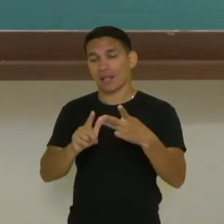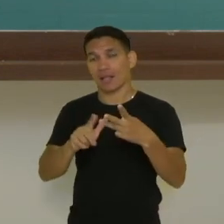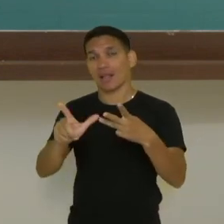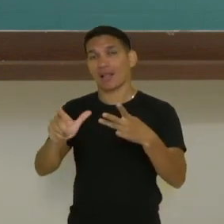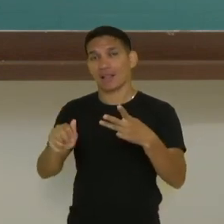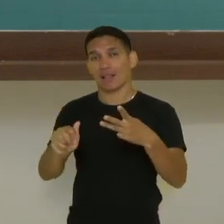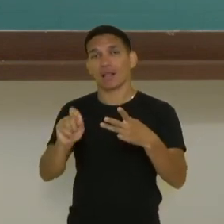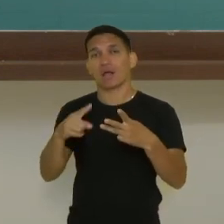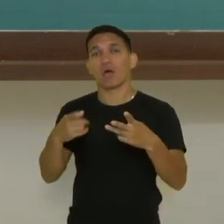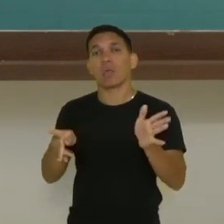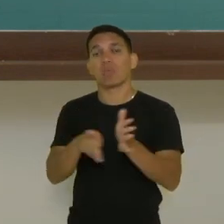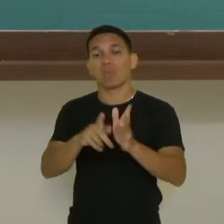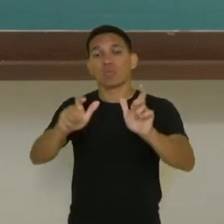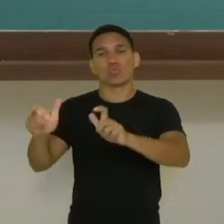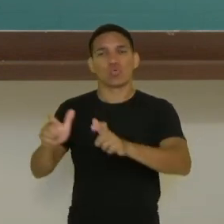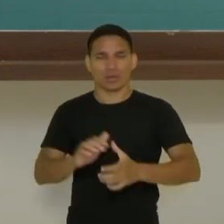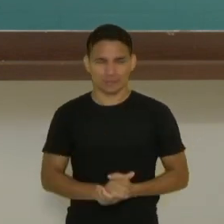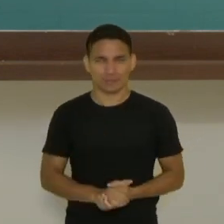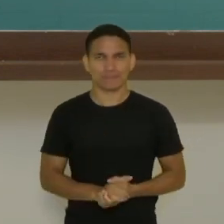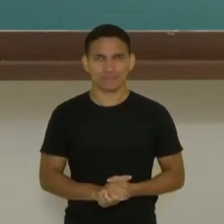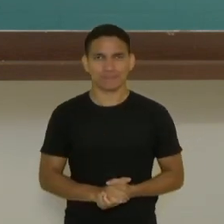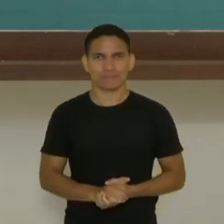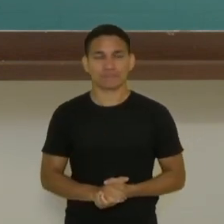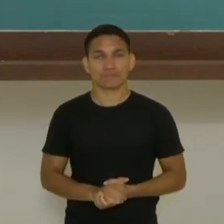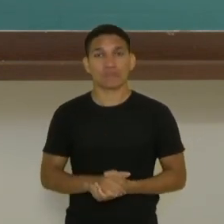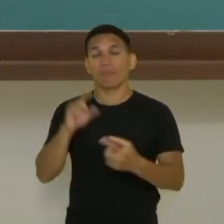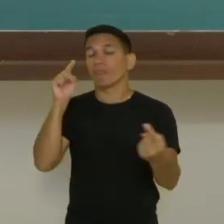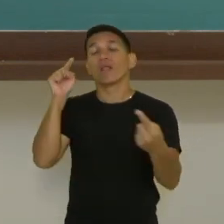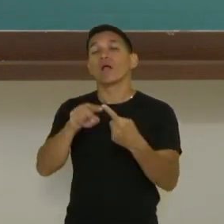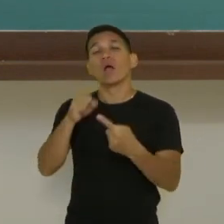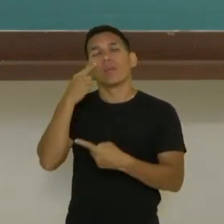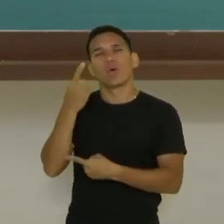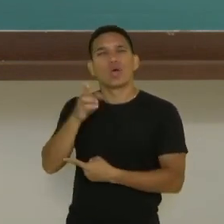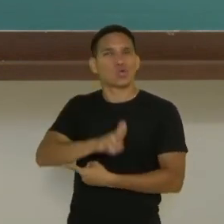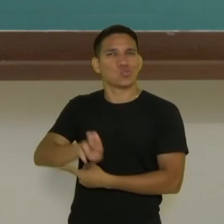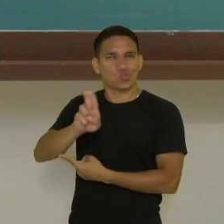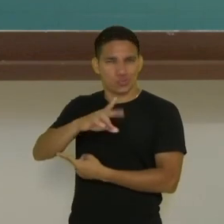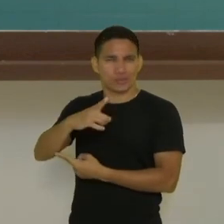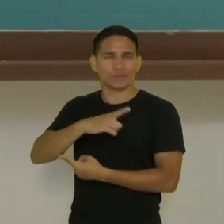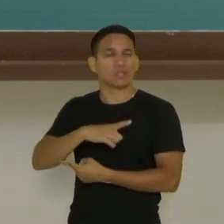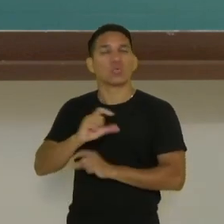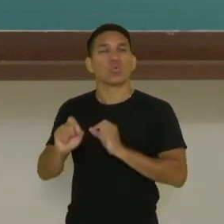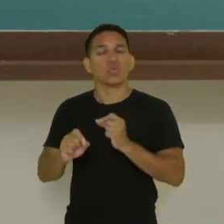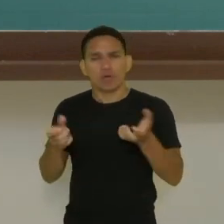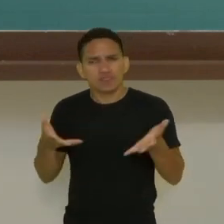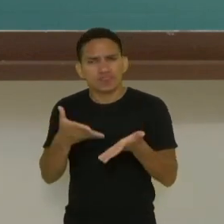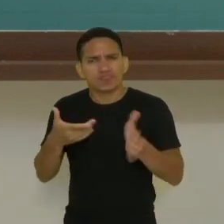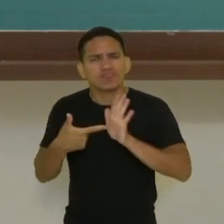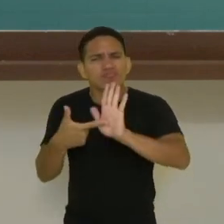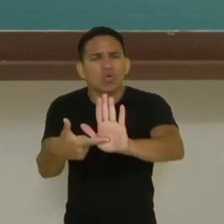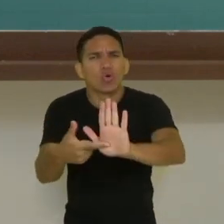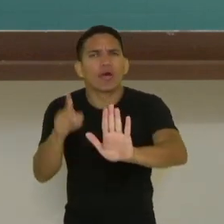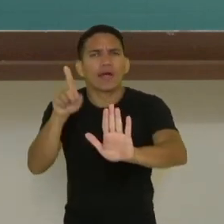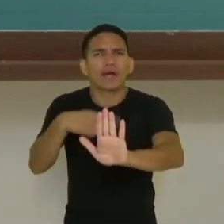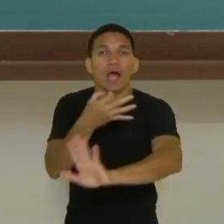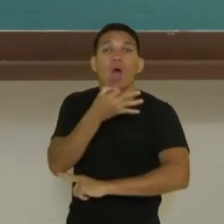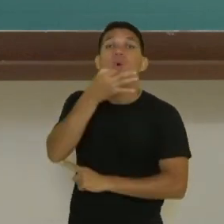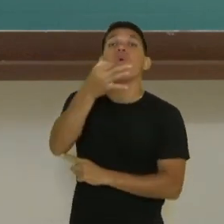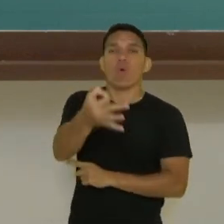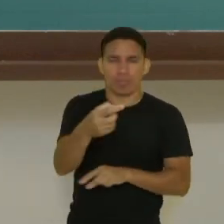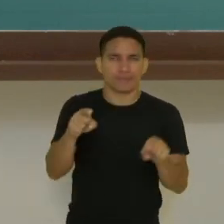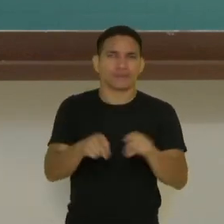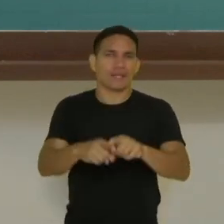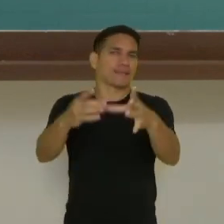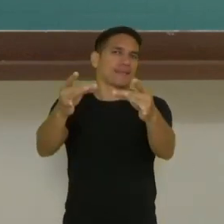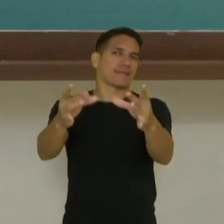lugar. O objetivo, o seu uso tem o objetivo de enfatizar a opinião e o argumento